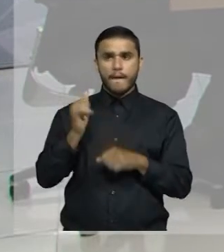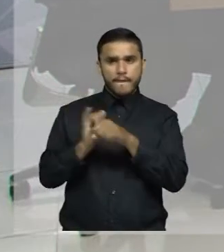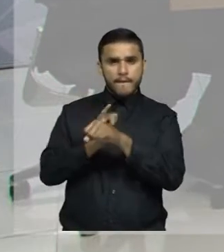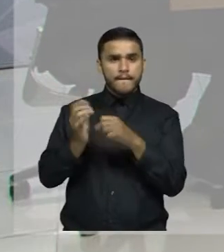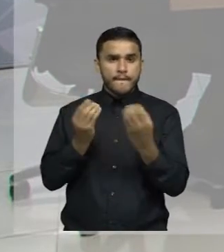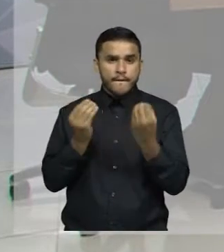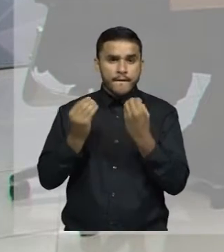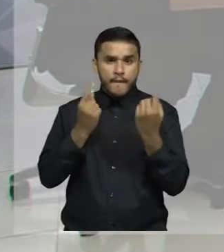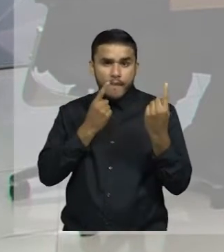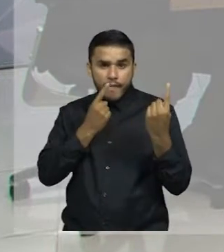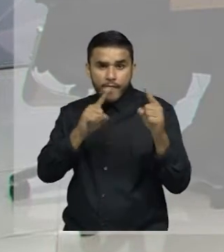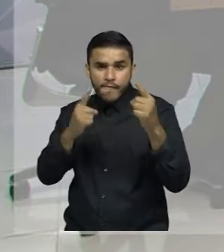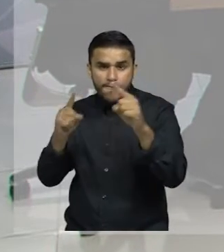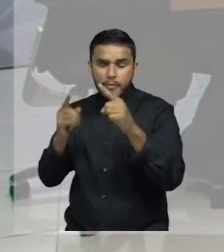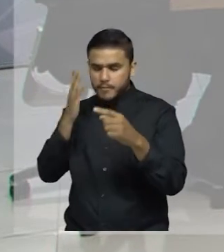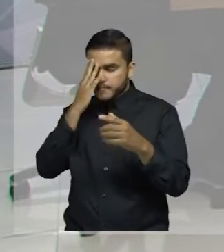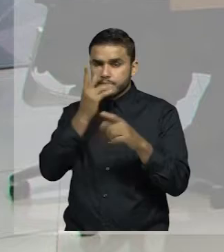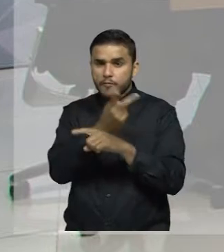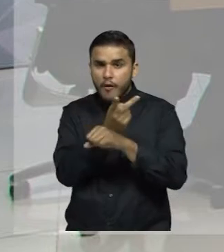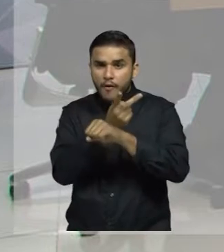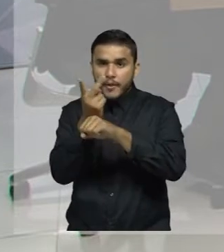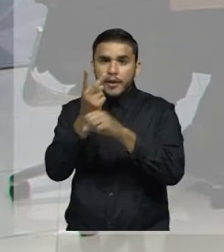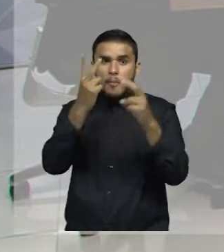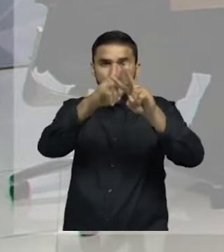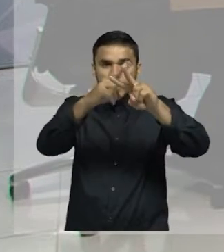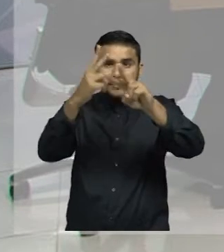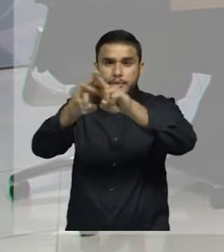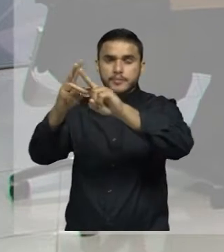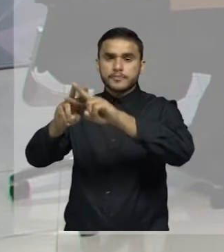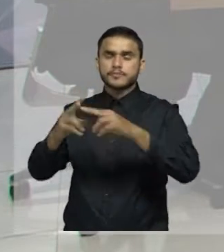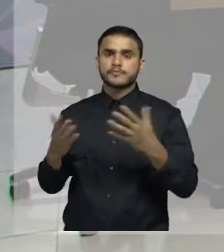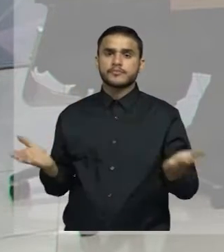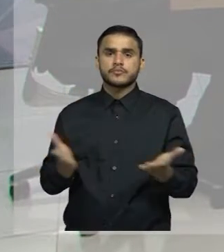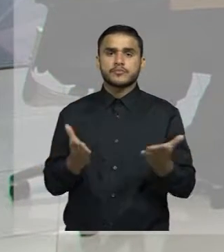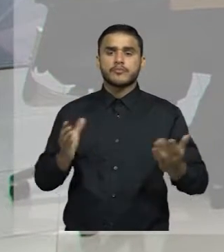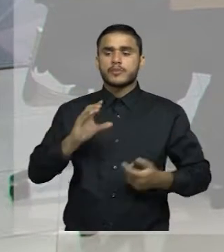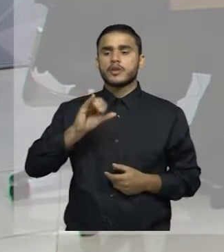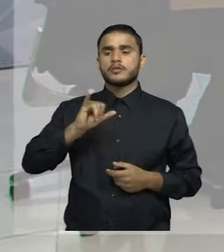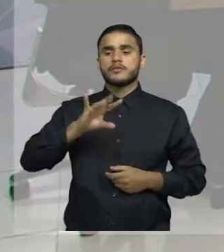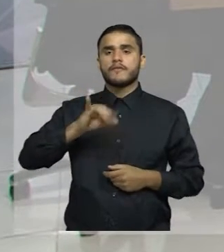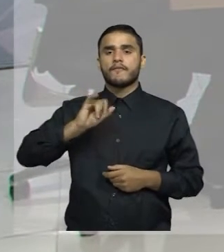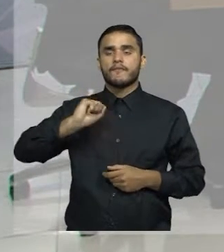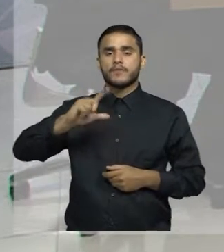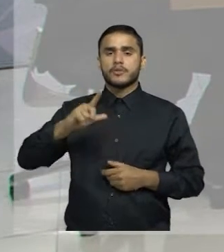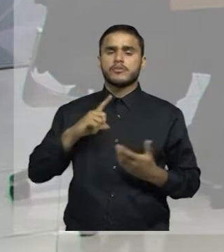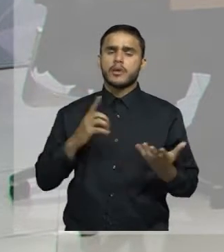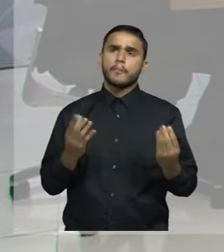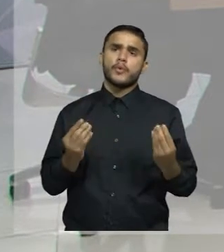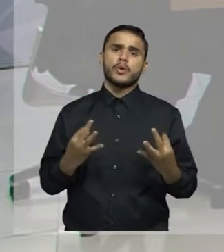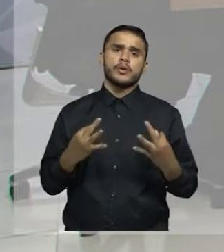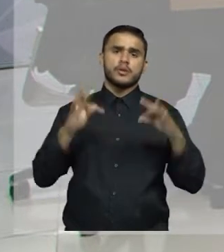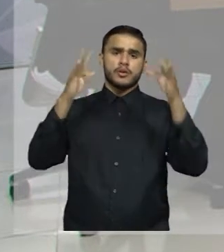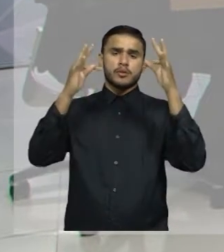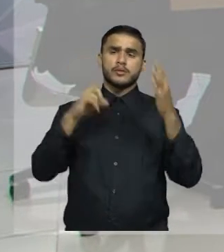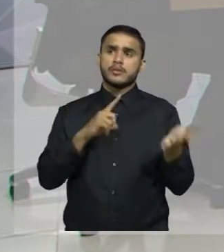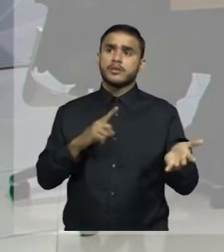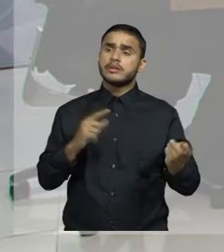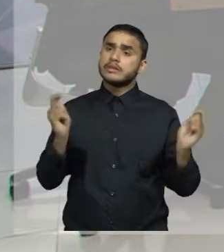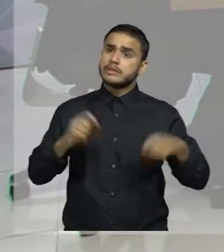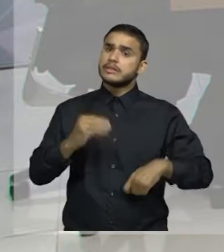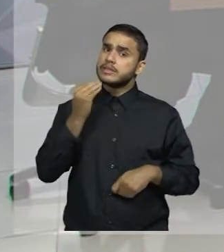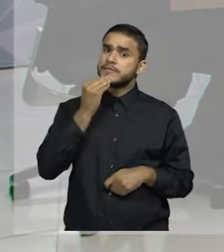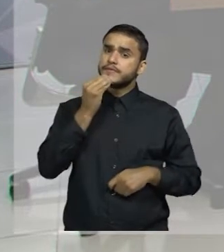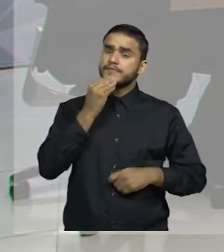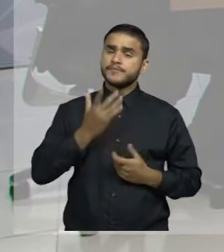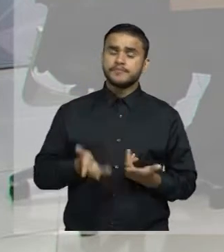buscada a investigação policial. Quer dizer, hoje a gente tem recursos enormes aí, tecnológicos, rapaz, para fazer isso.